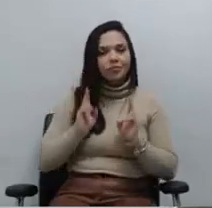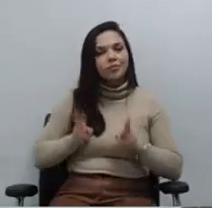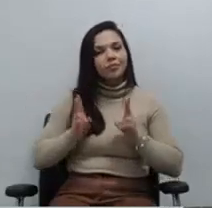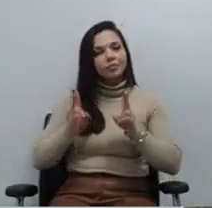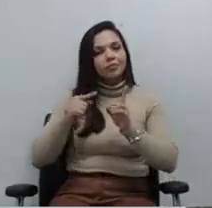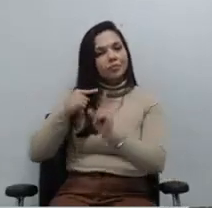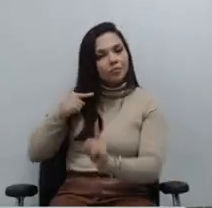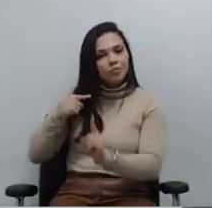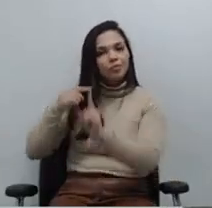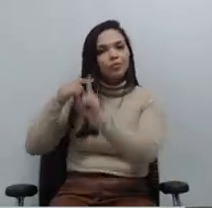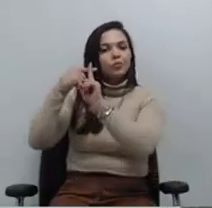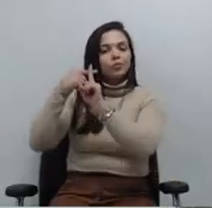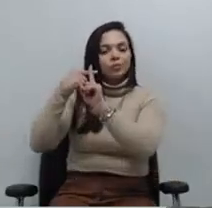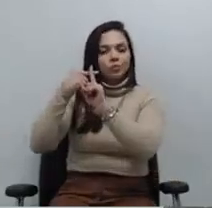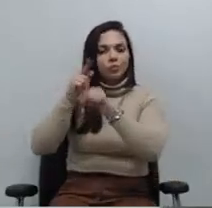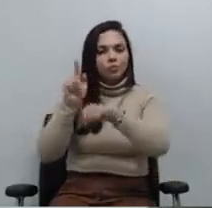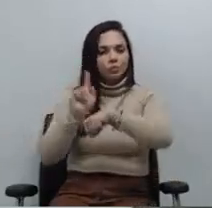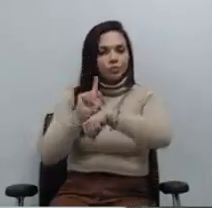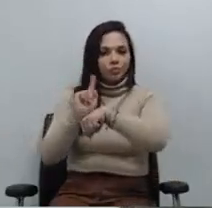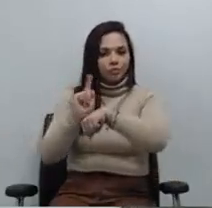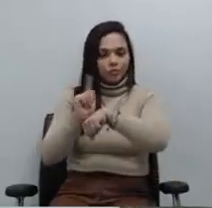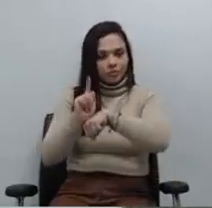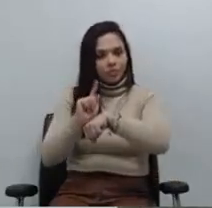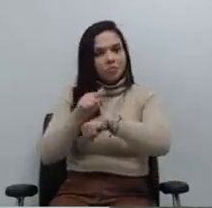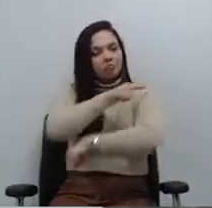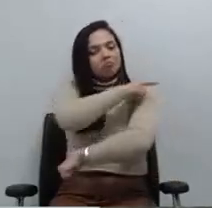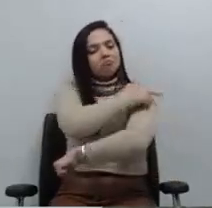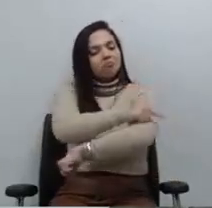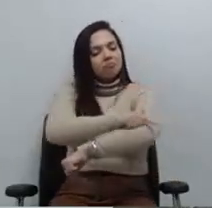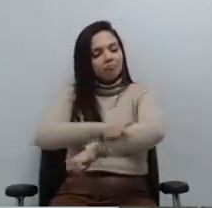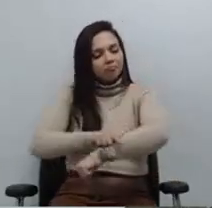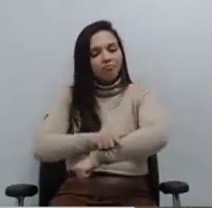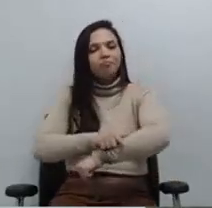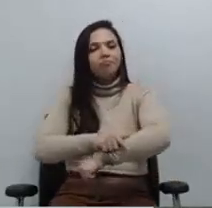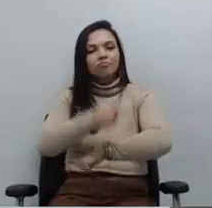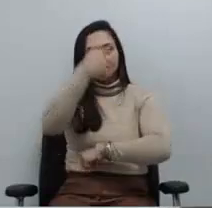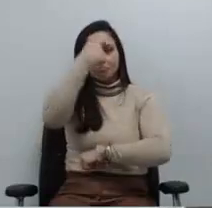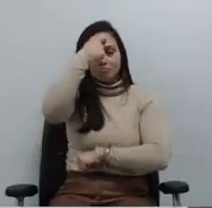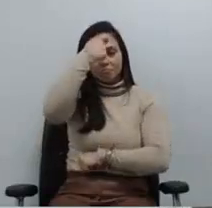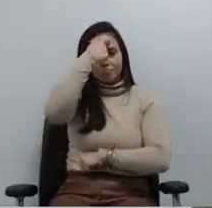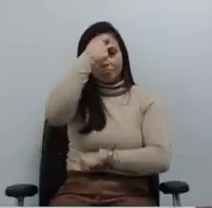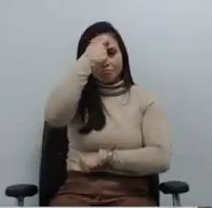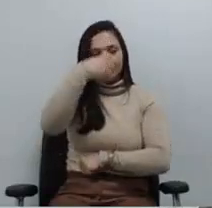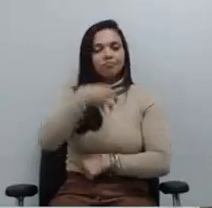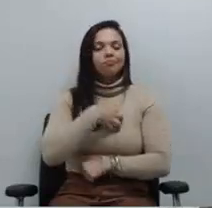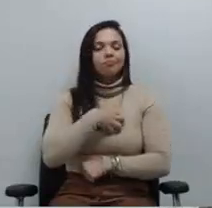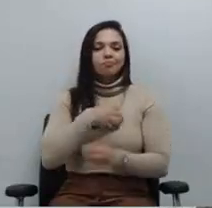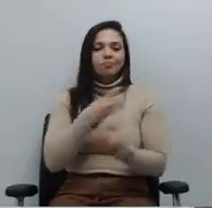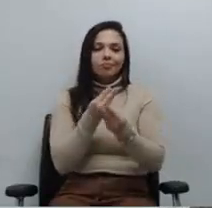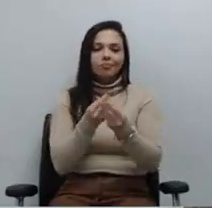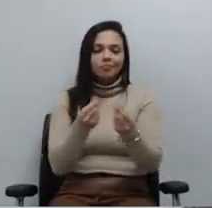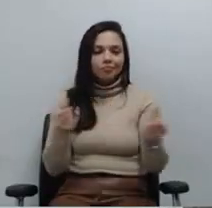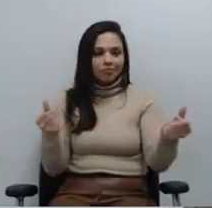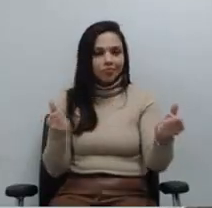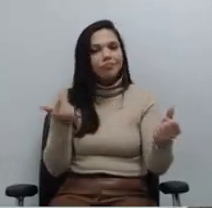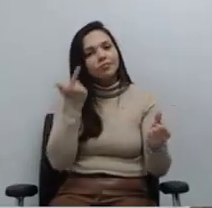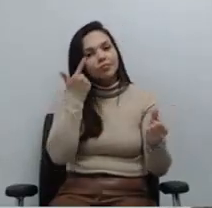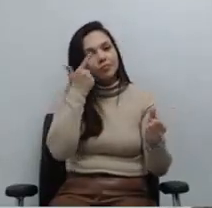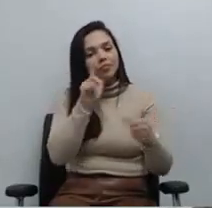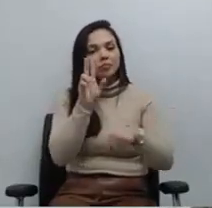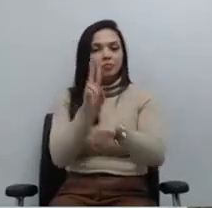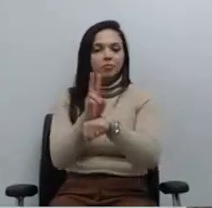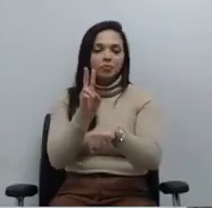Eu tenho certeza que o Roque, com um comportamento educado, polido e muito, digamos assim, sensível, vai saber conduzir a corregedoria